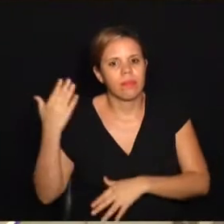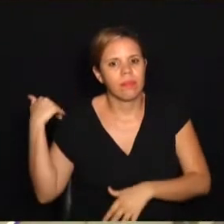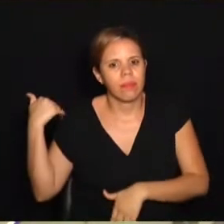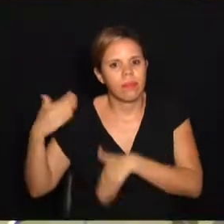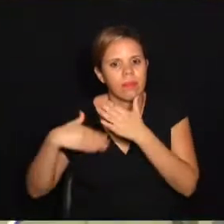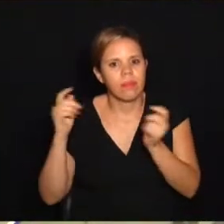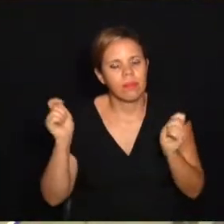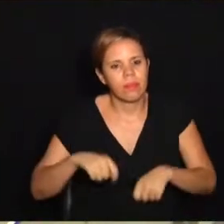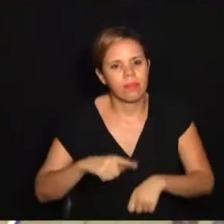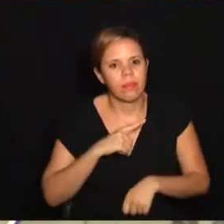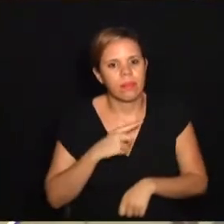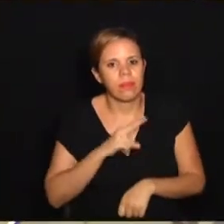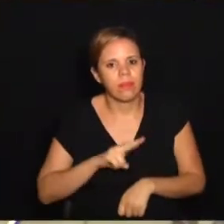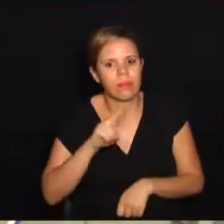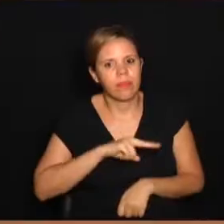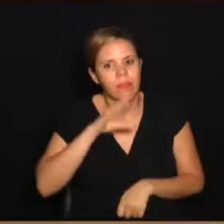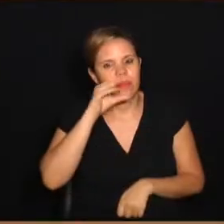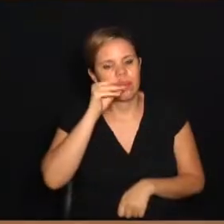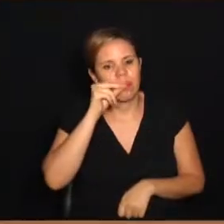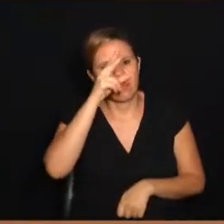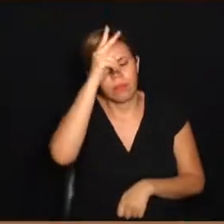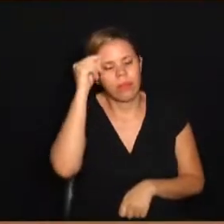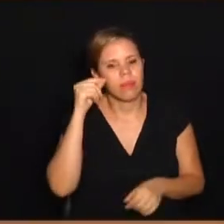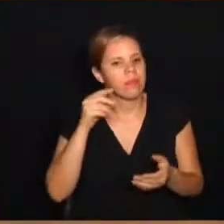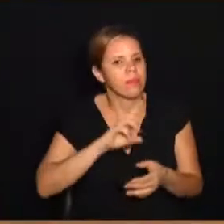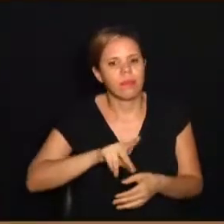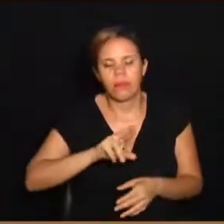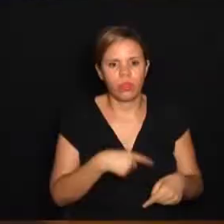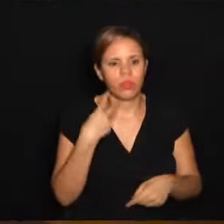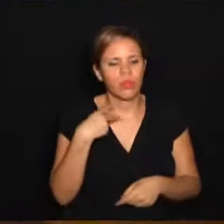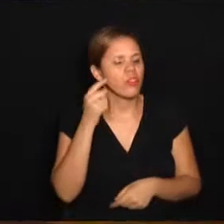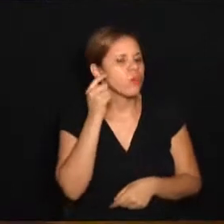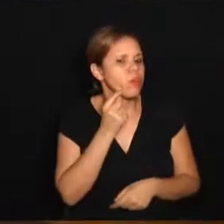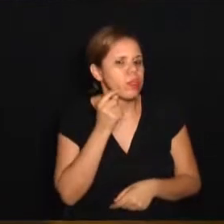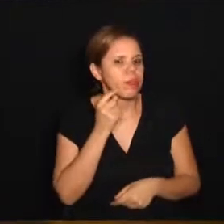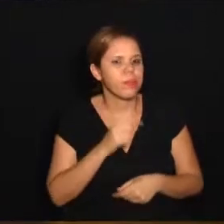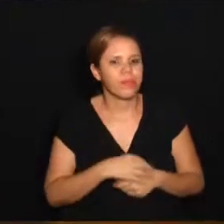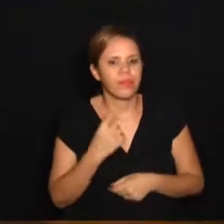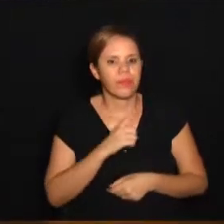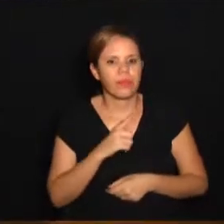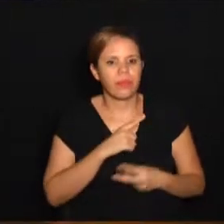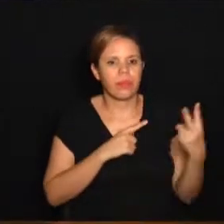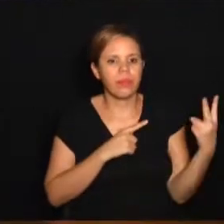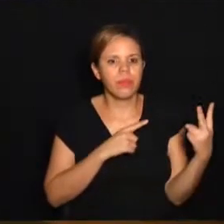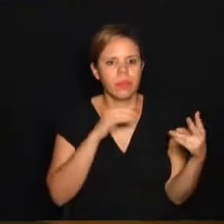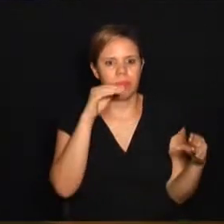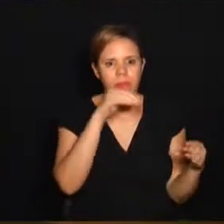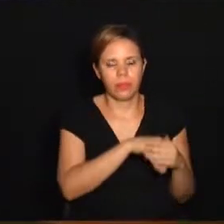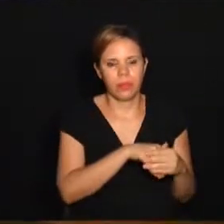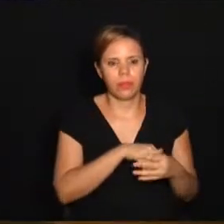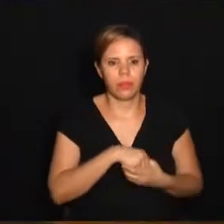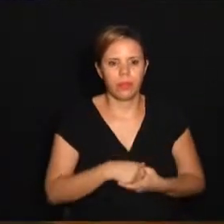por causa do avanço da pandemia do coronavírus no entanto o encontro foi transmitido ao vivo pela tv câmara